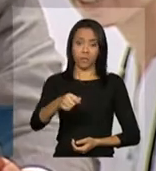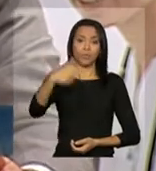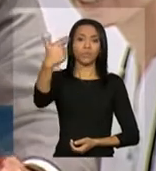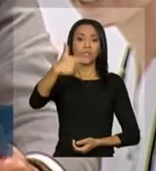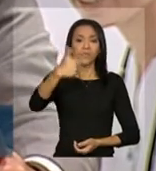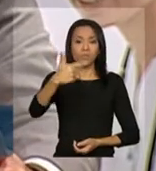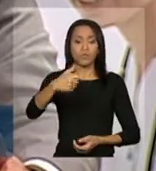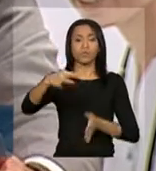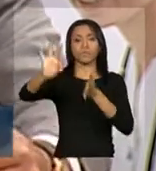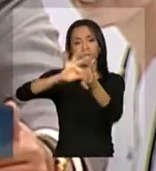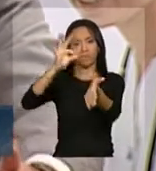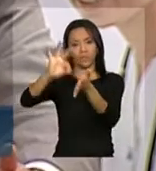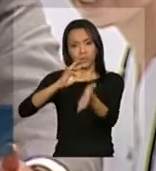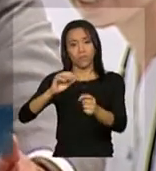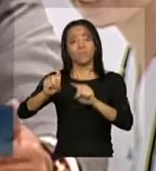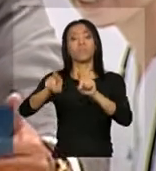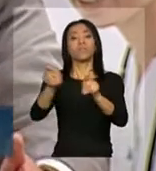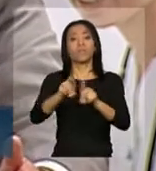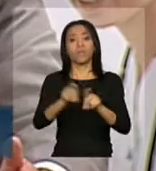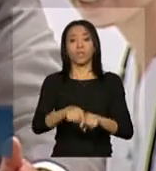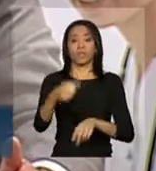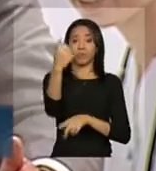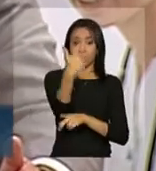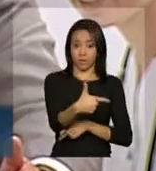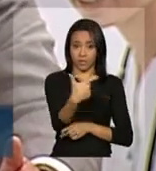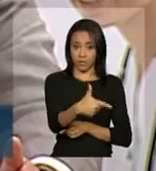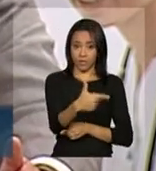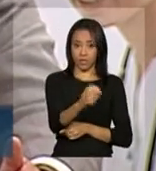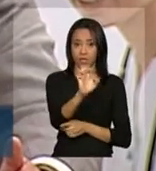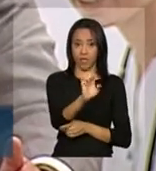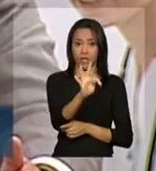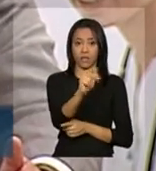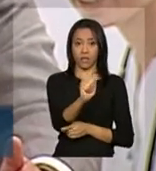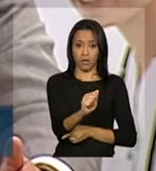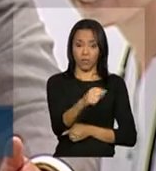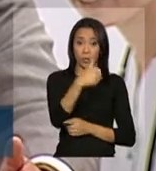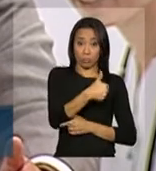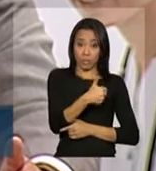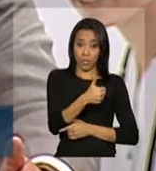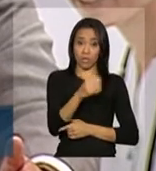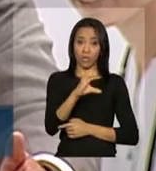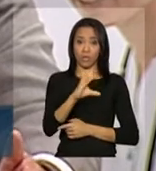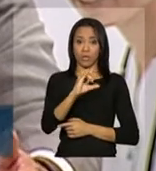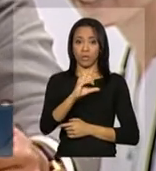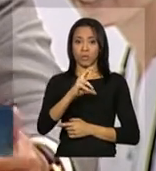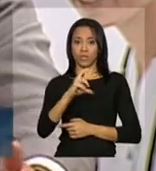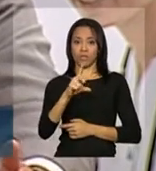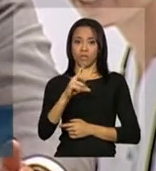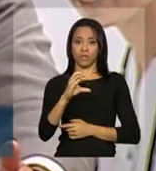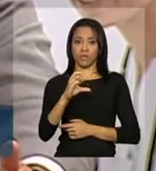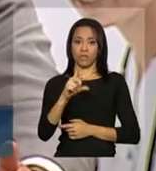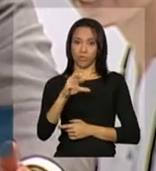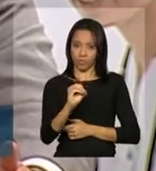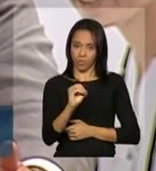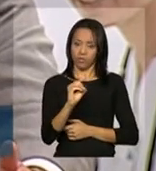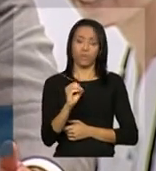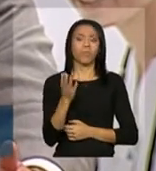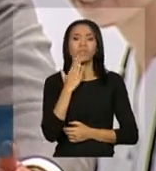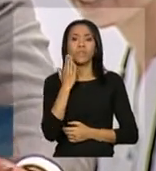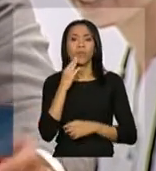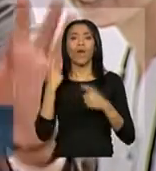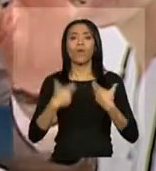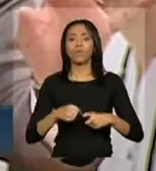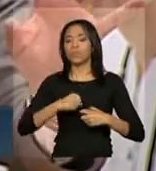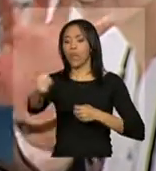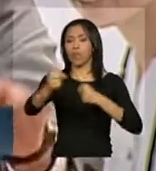e de uma segunda etapa do primeiro ciclo né porque eh em relação a locação dos médicos da cooperação